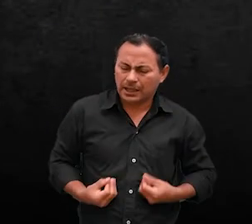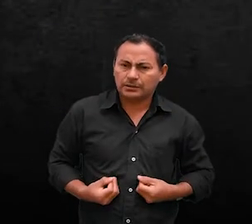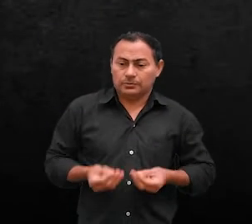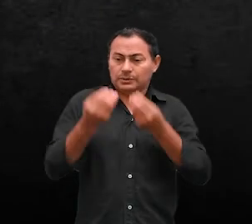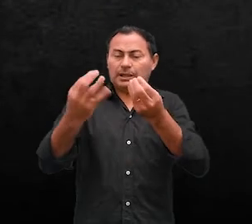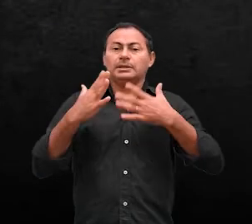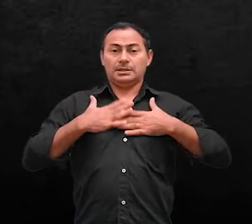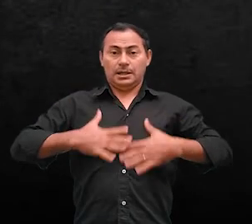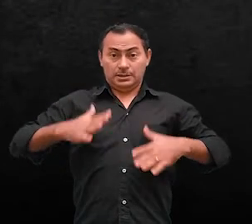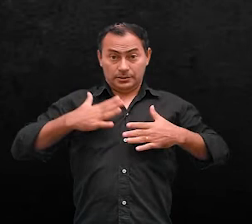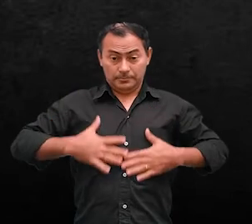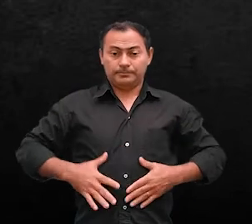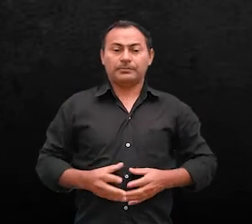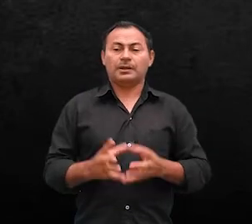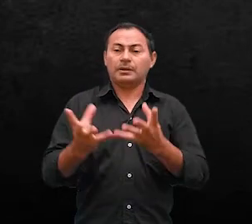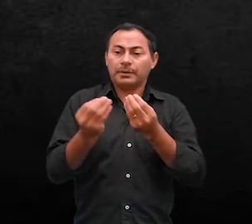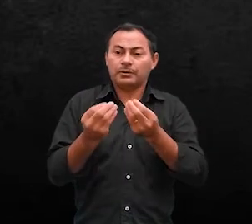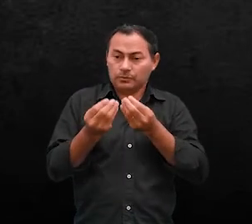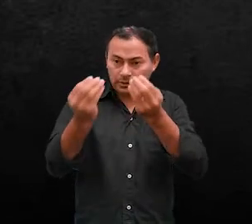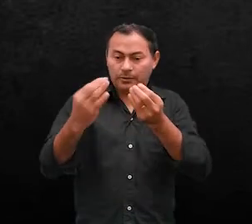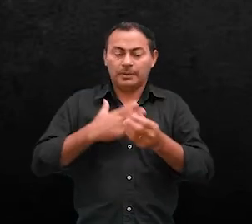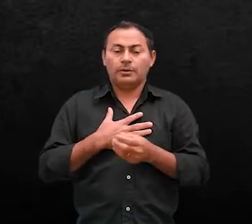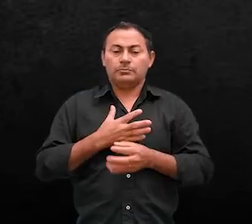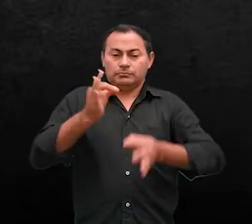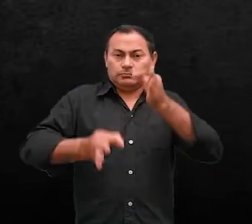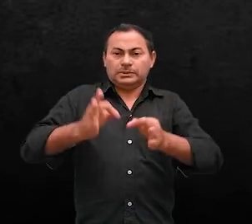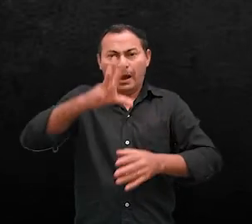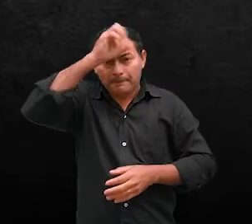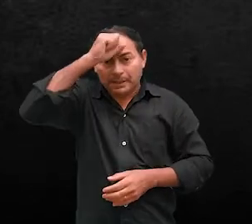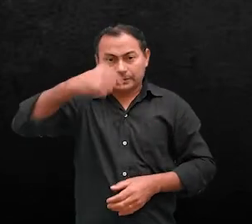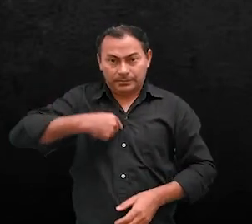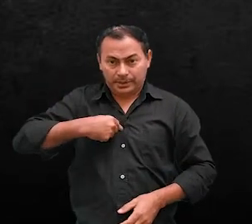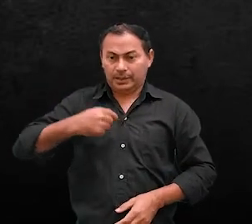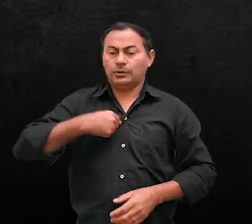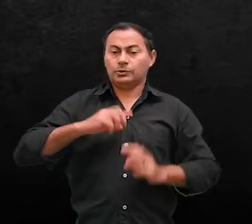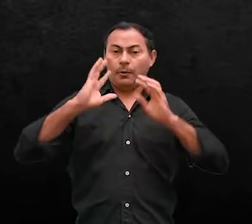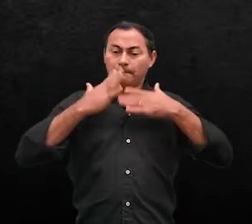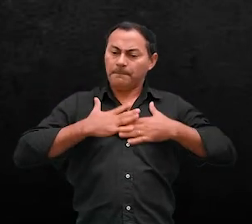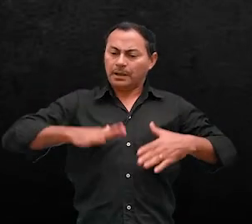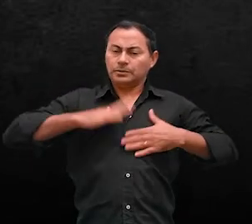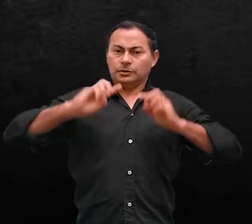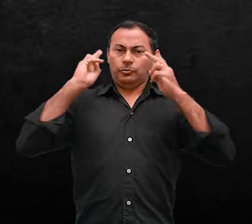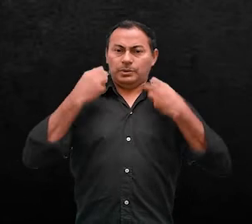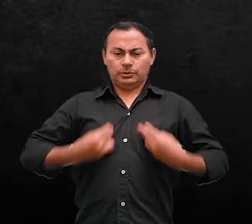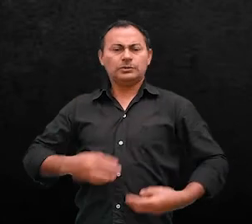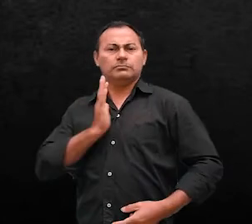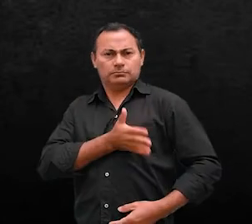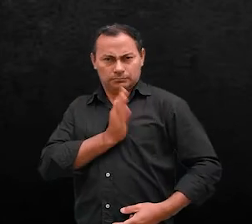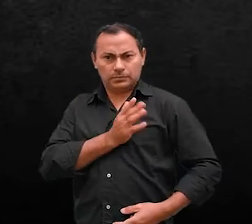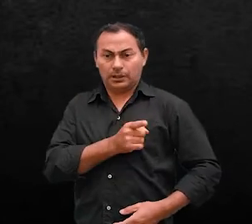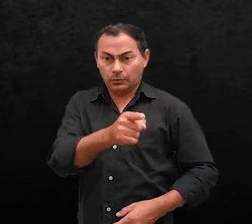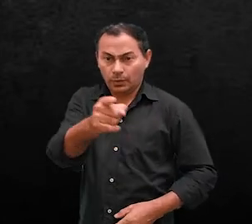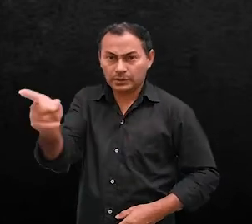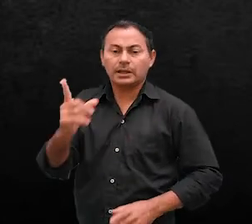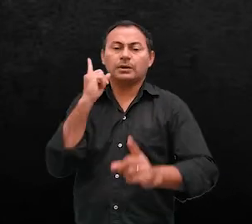e Eu lhes darei descanso tomem sobre vocês o meu jugo e aprendam de mim pois sou manso e humilde de coração